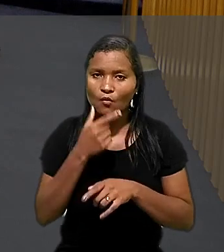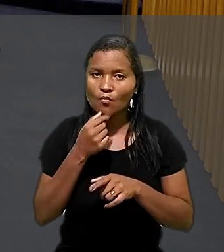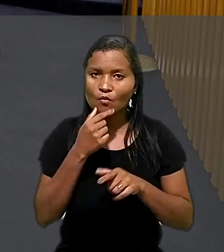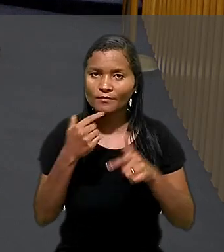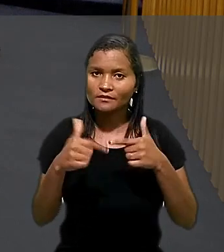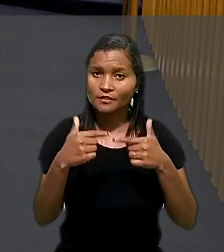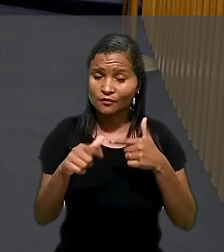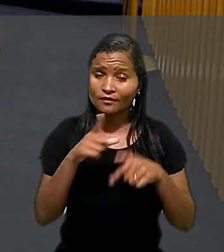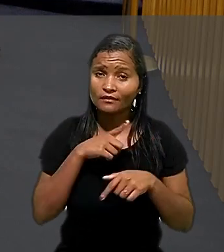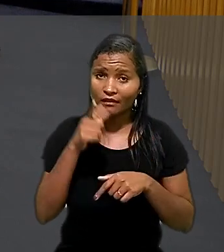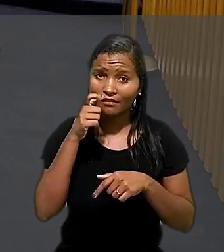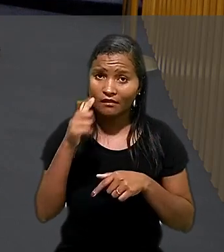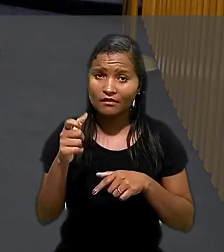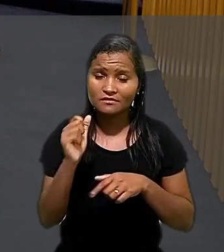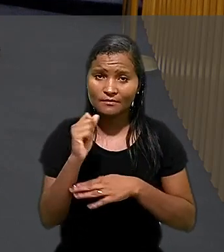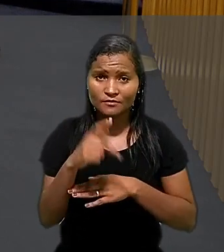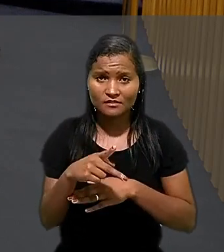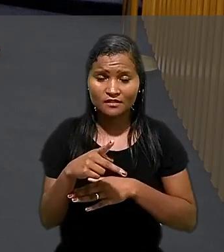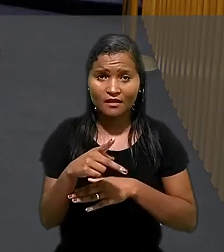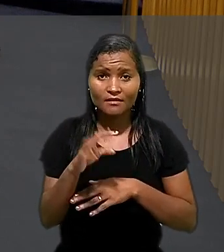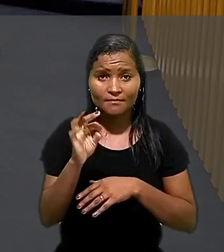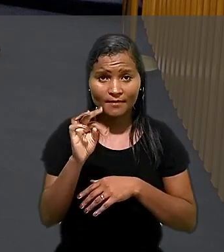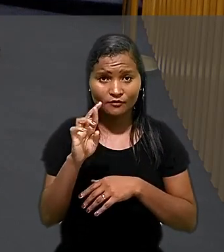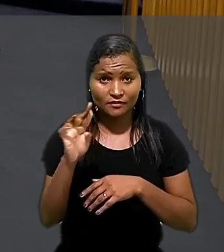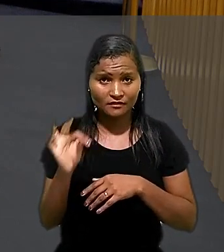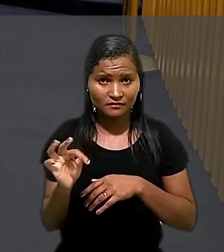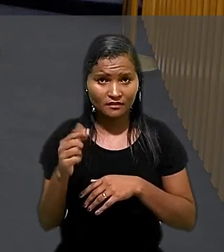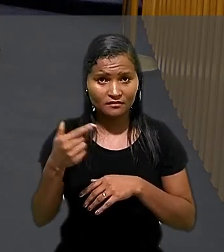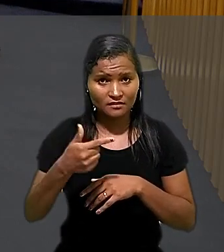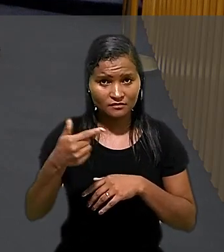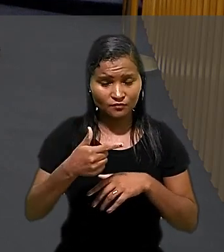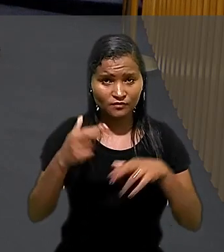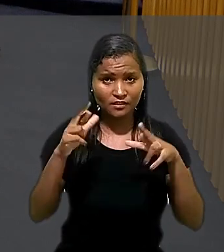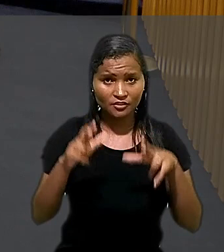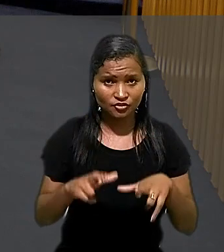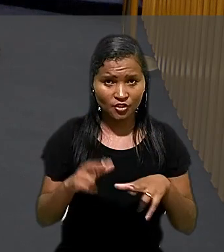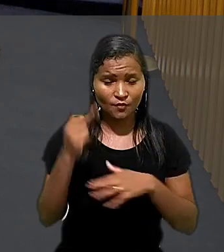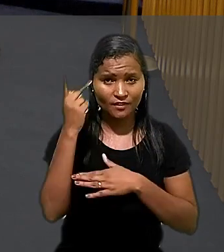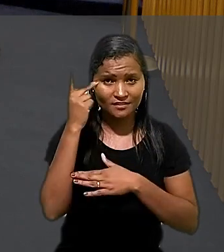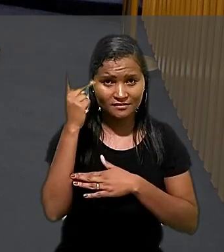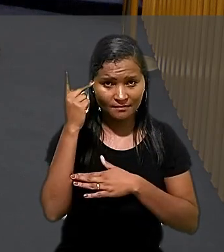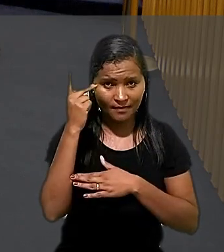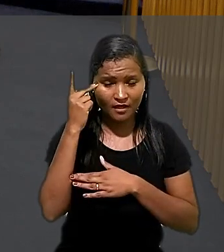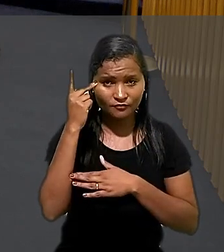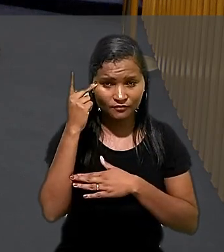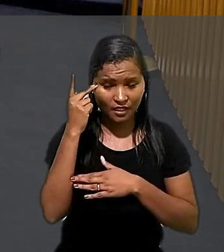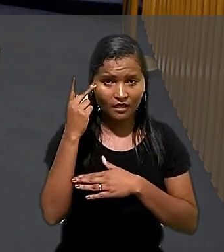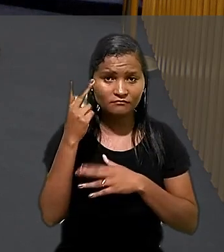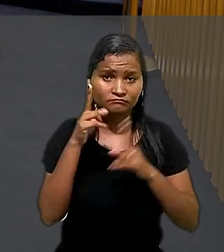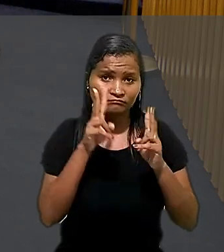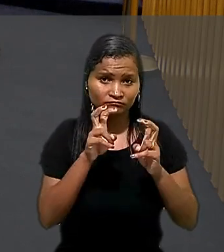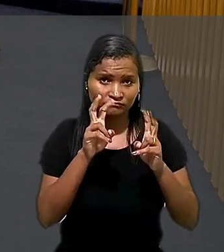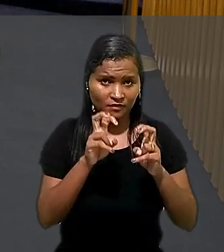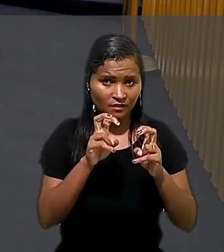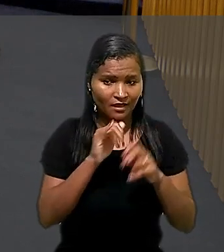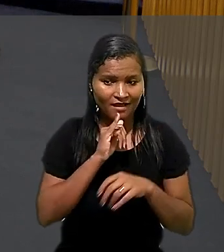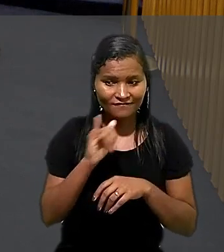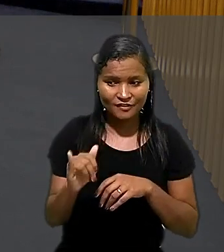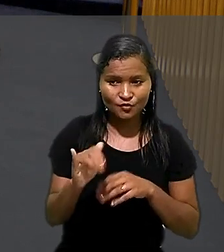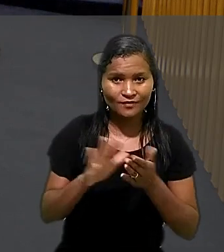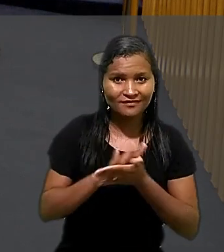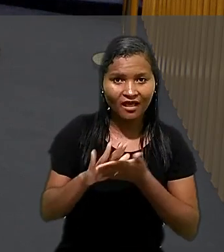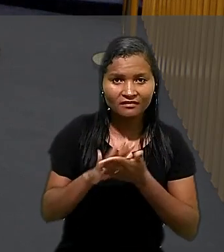do interesse de se aposentar. Para o Tribunal Regional do Trabalho da 2ª Região, em São Paulo, o fato de não ter